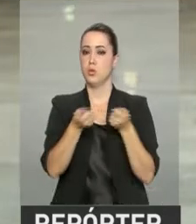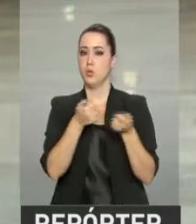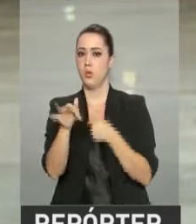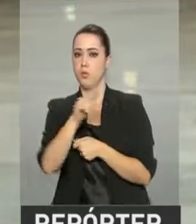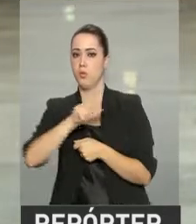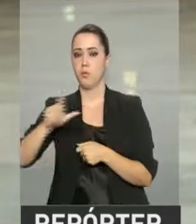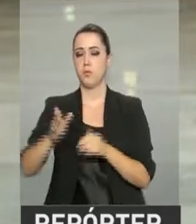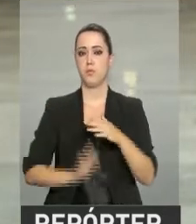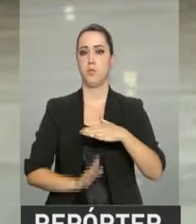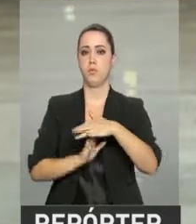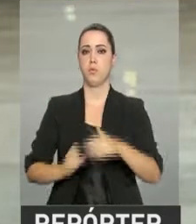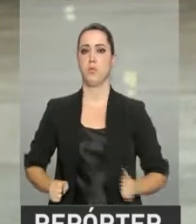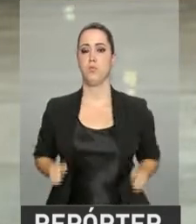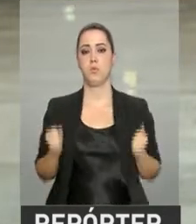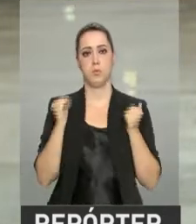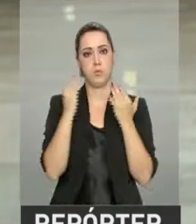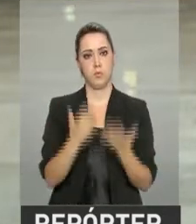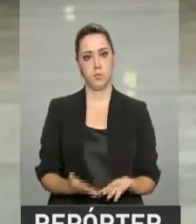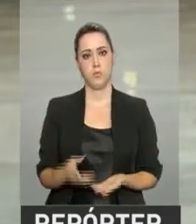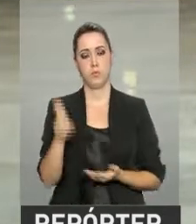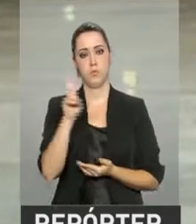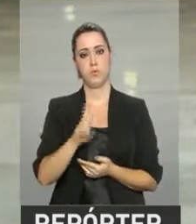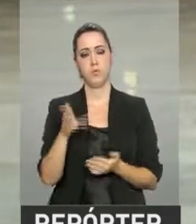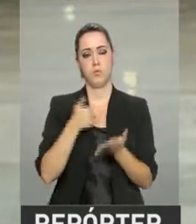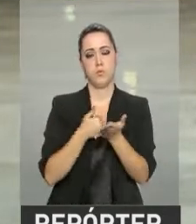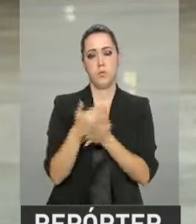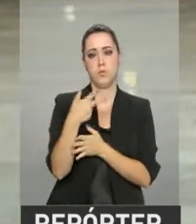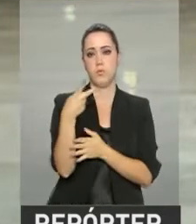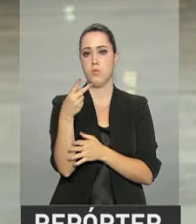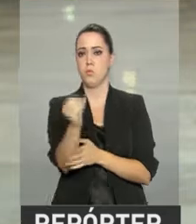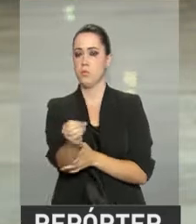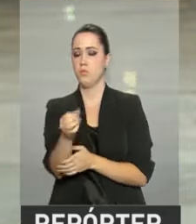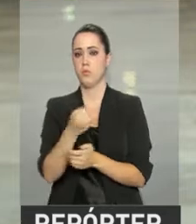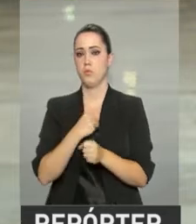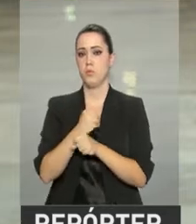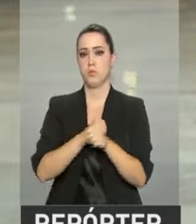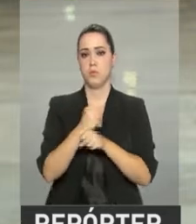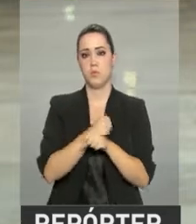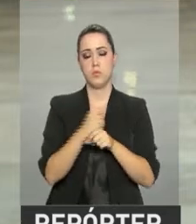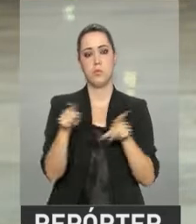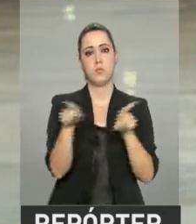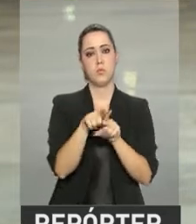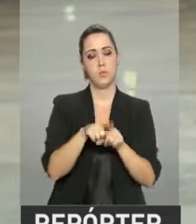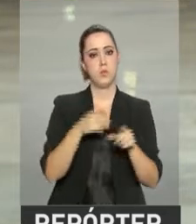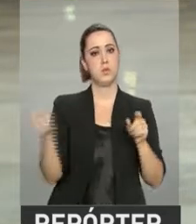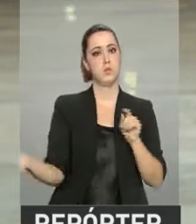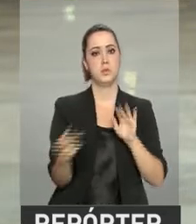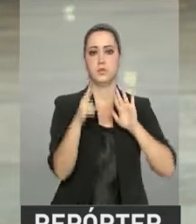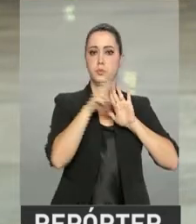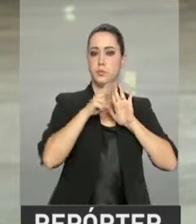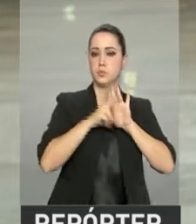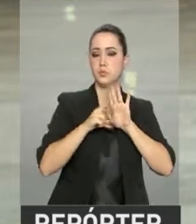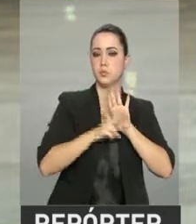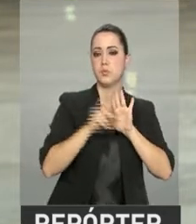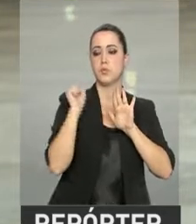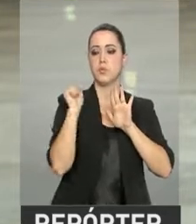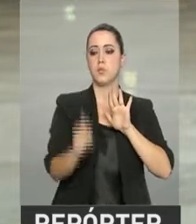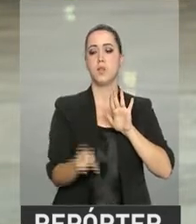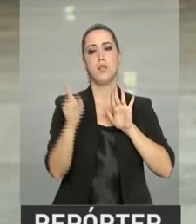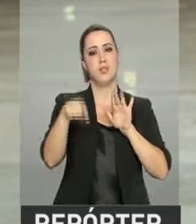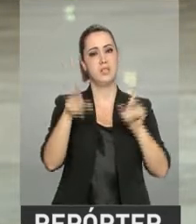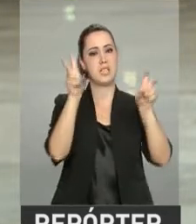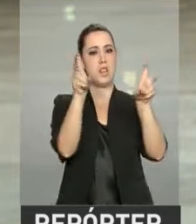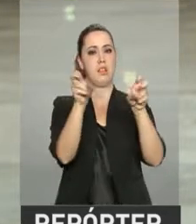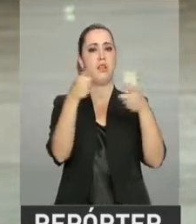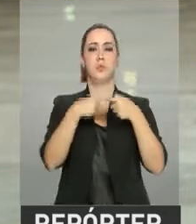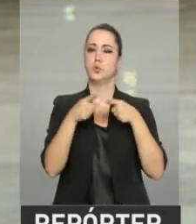estabelece um teto para o aumento dos gastos da união nos próximos 20 anos ea reforma da previdência consideradas temas sensíveis para a